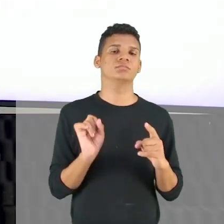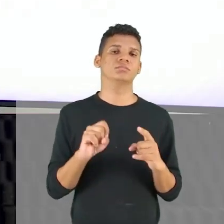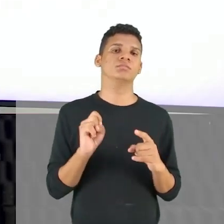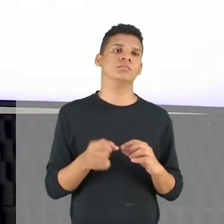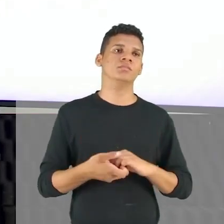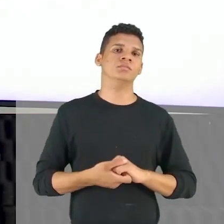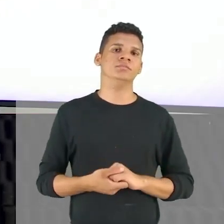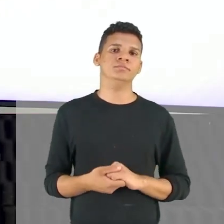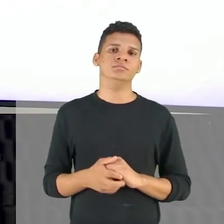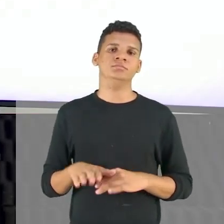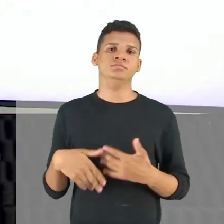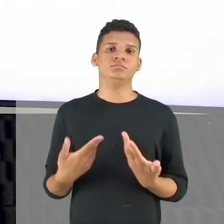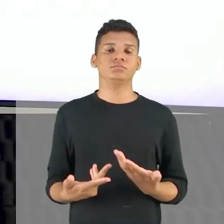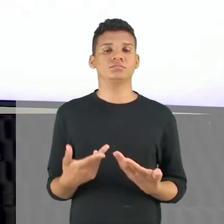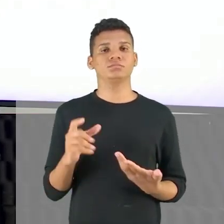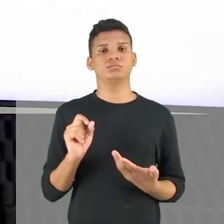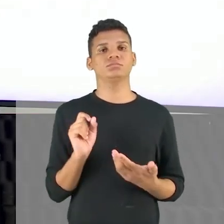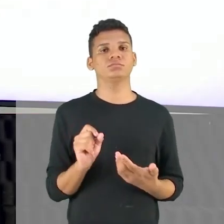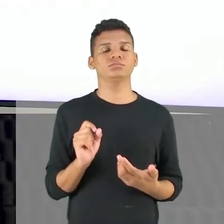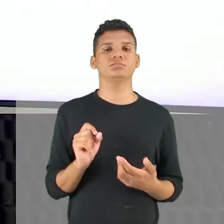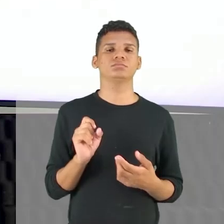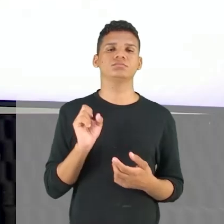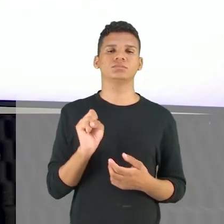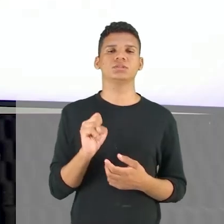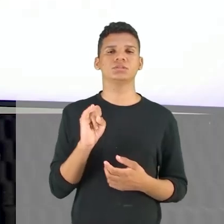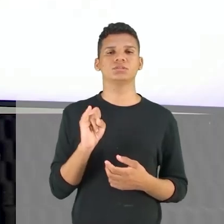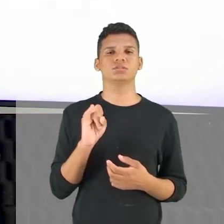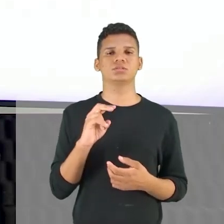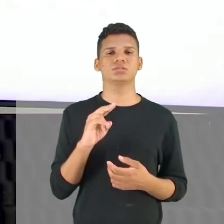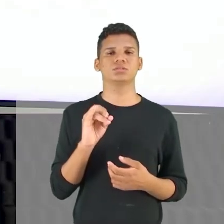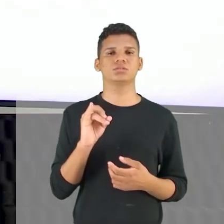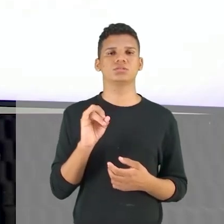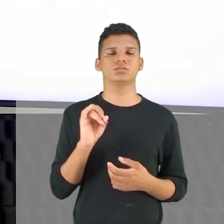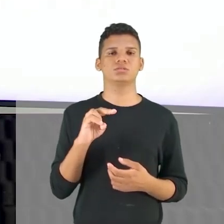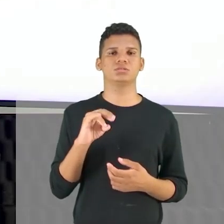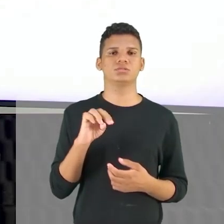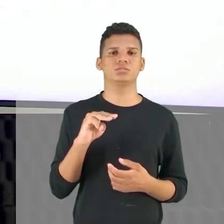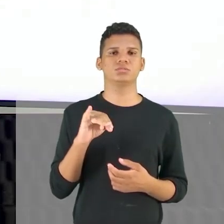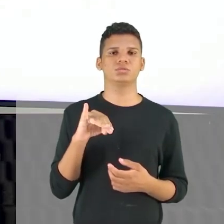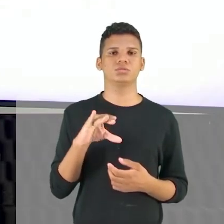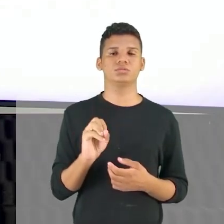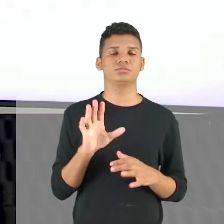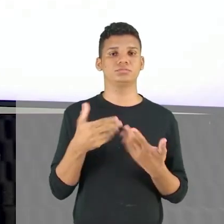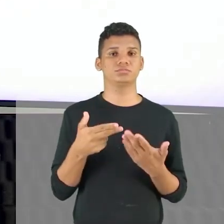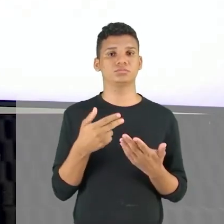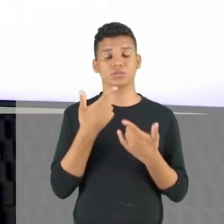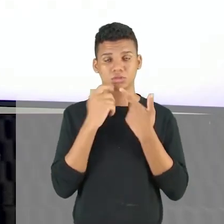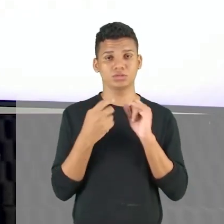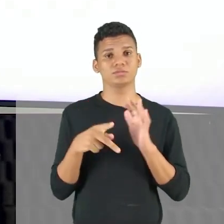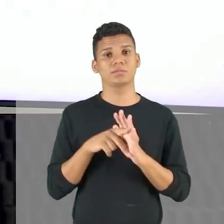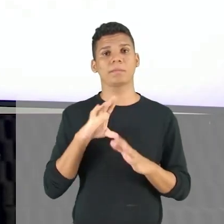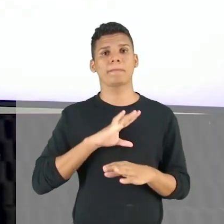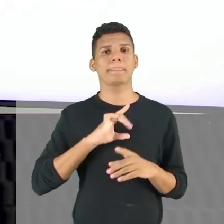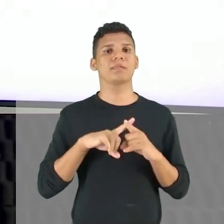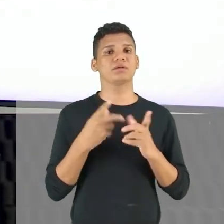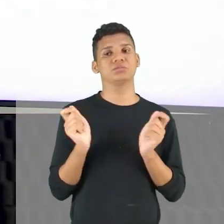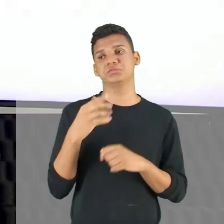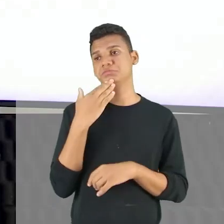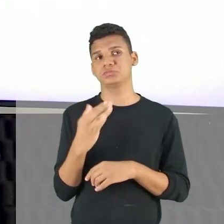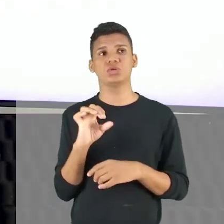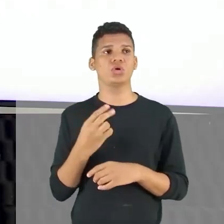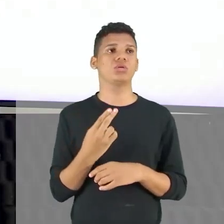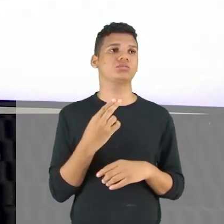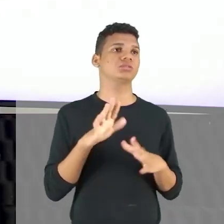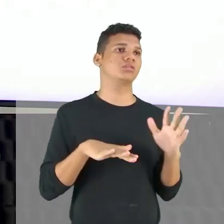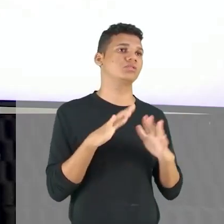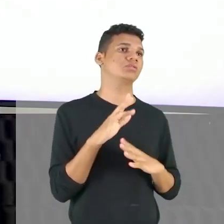O quê? O que é sinonímia? É o sinônimo. Então, a palavra amo, ela tem um sinônimo na língua portuguesa. Então, as questões, elas podem te pedir a tradução ou elas podem